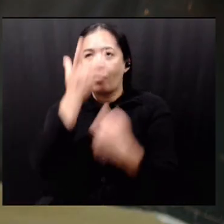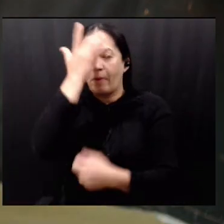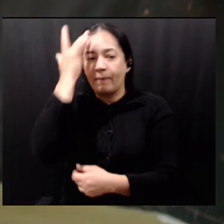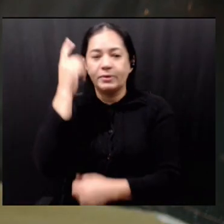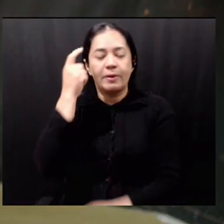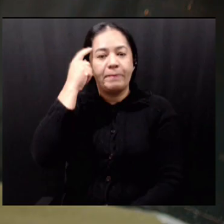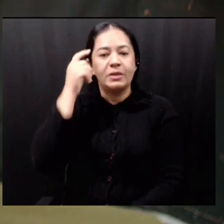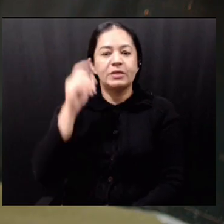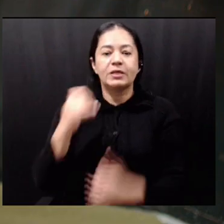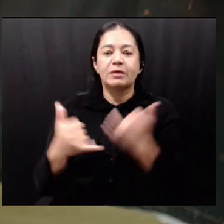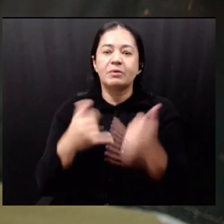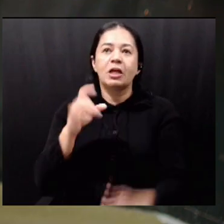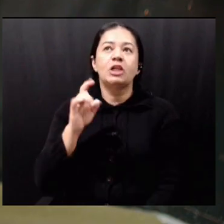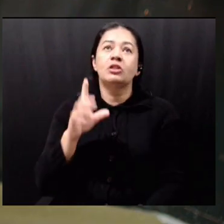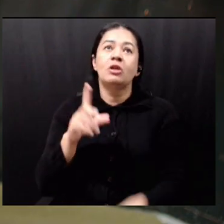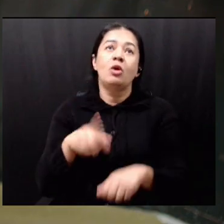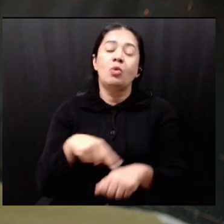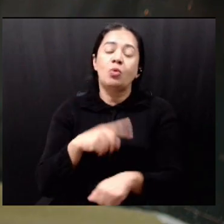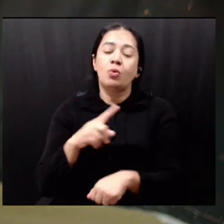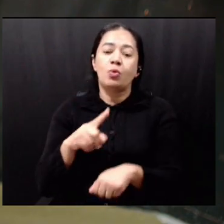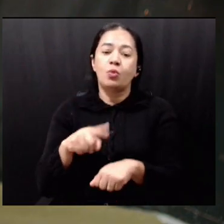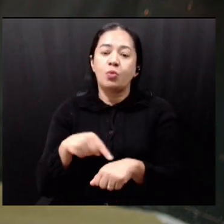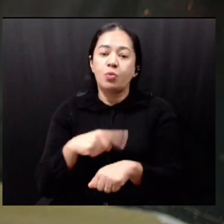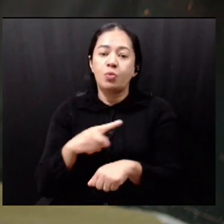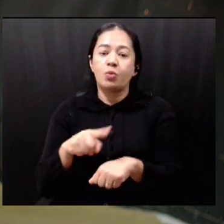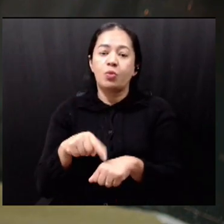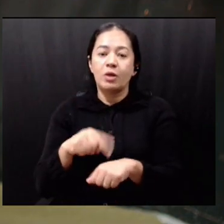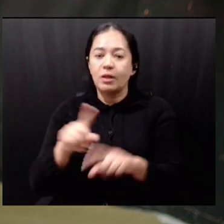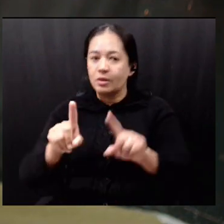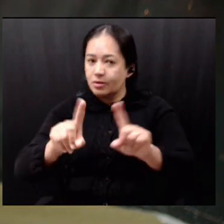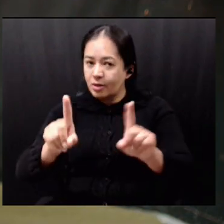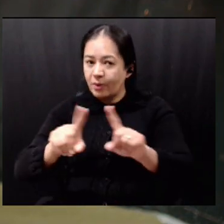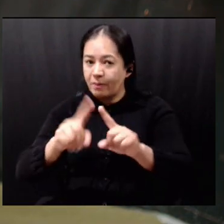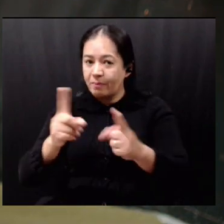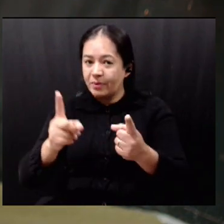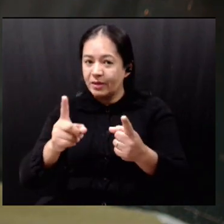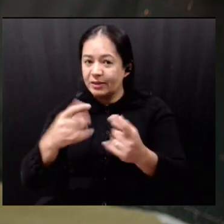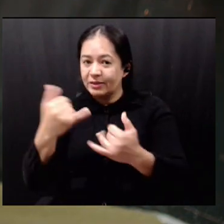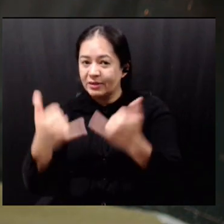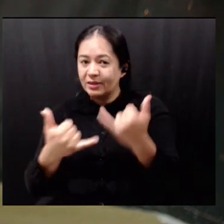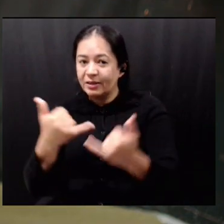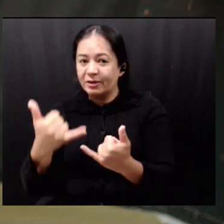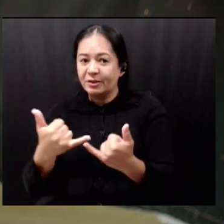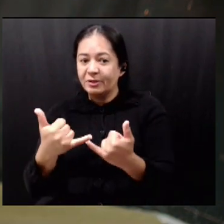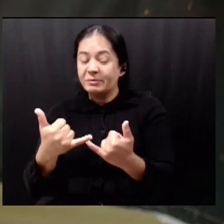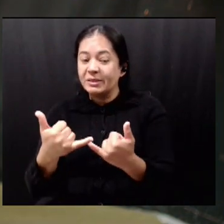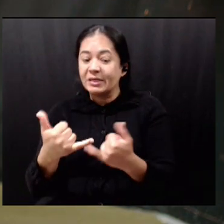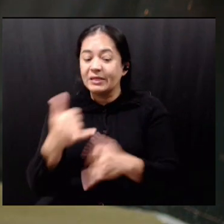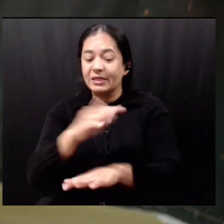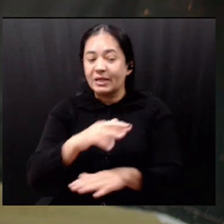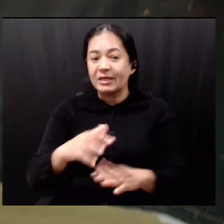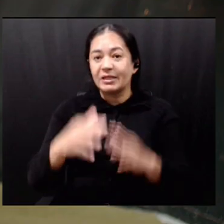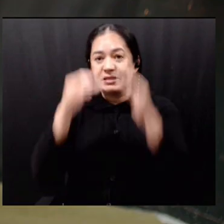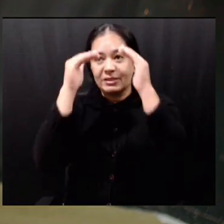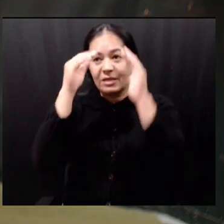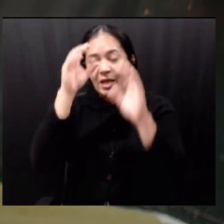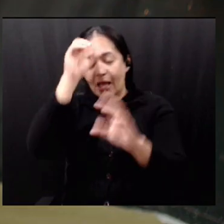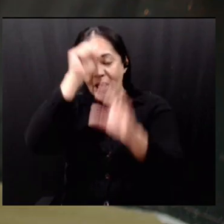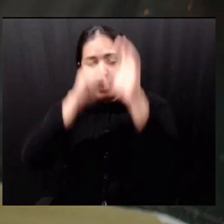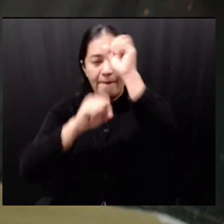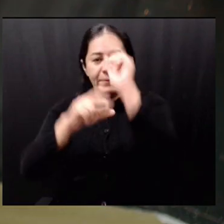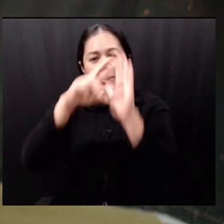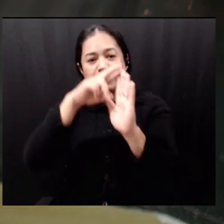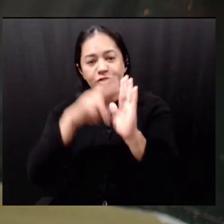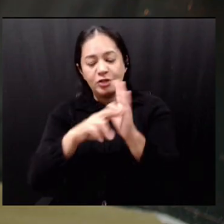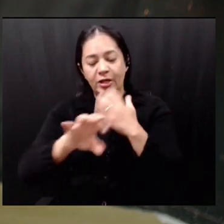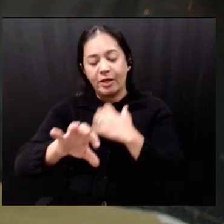né? Mas é na brincadeira que a criança processa emoções, aprende regras, desenvolve empatia. E participar